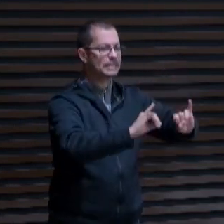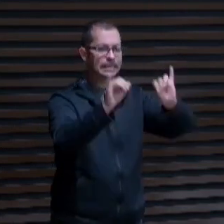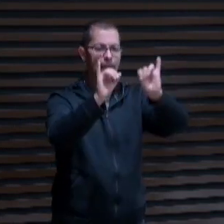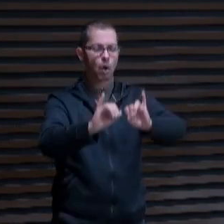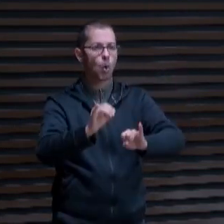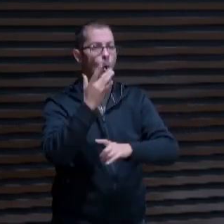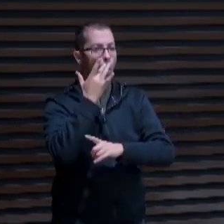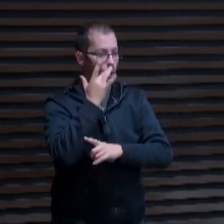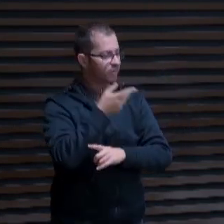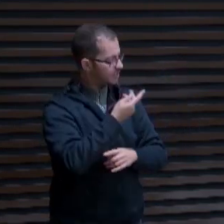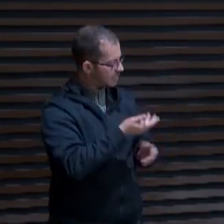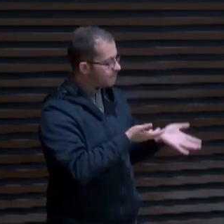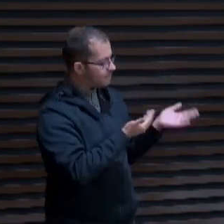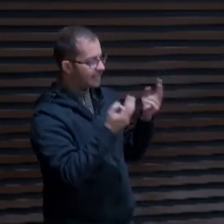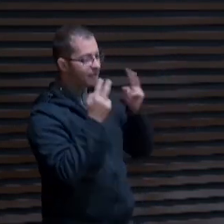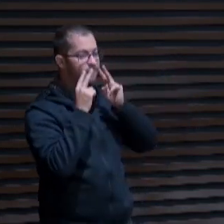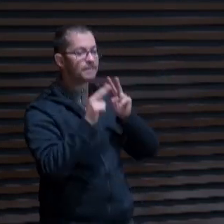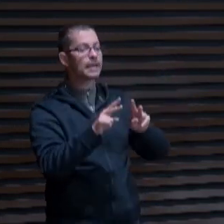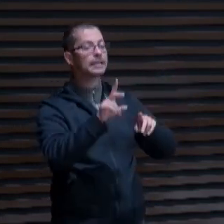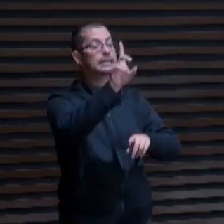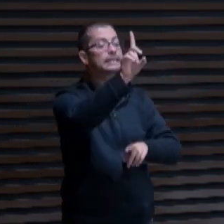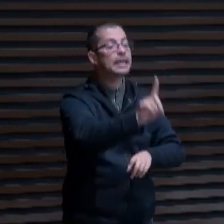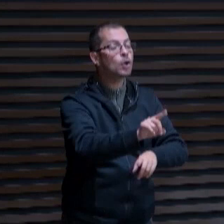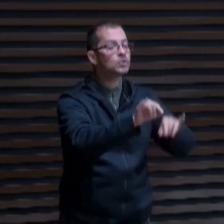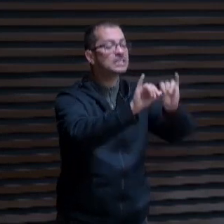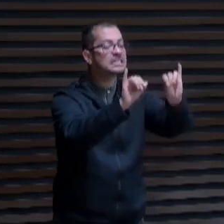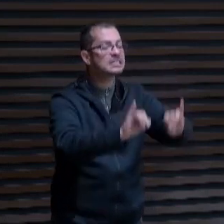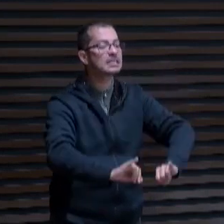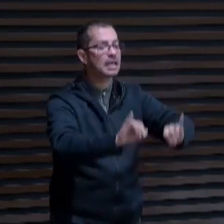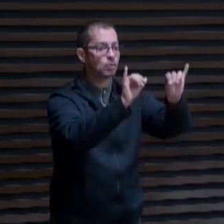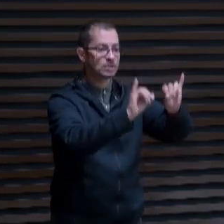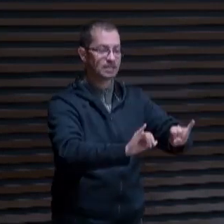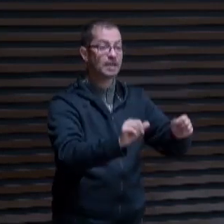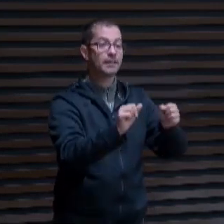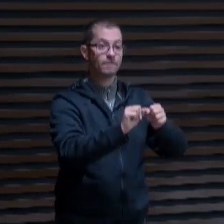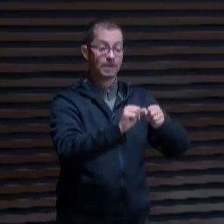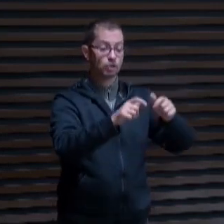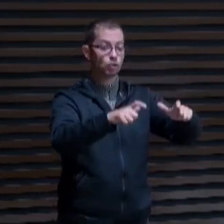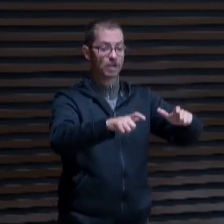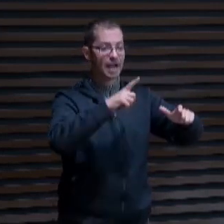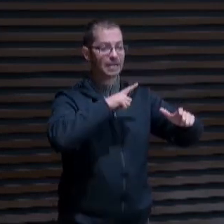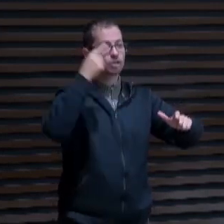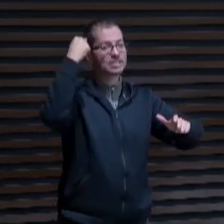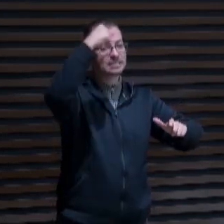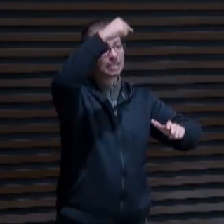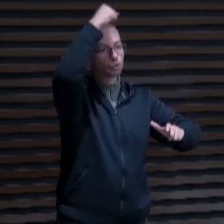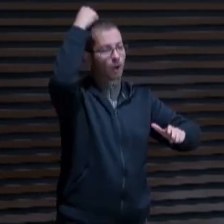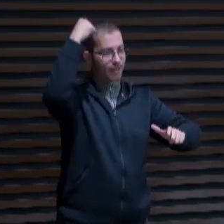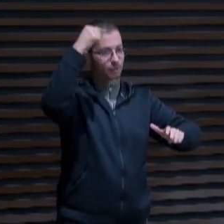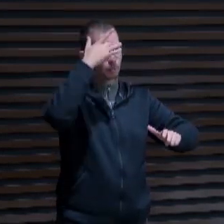fizeram subir da terra do Egito. E aí ele fez santuários. Tudo isso para o povo não voltar em Jerusalém e adorar ao